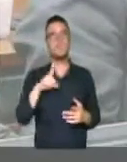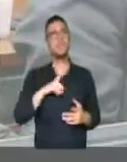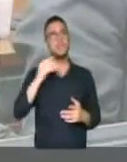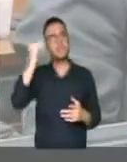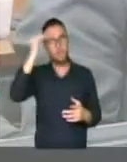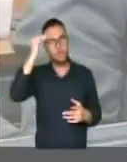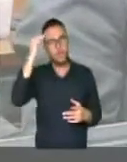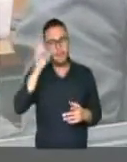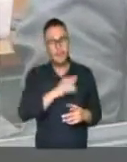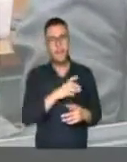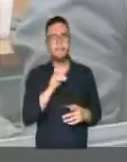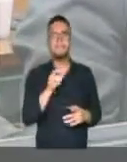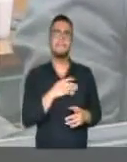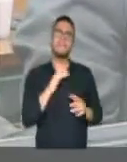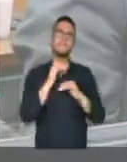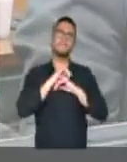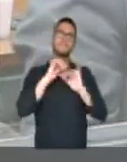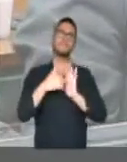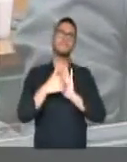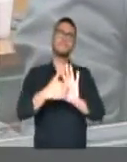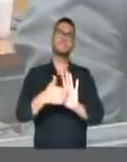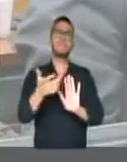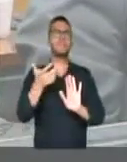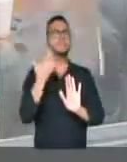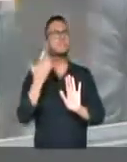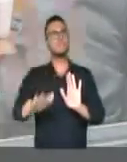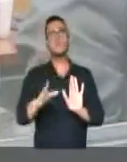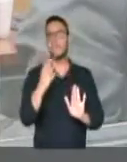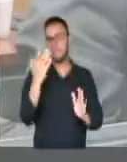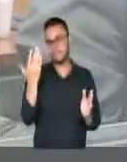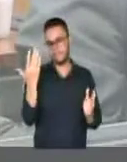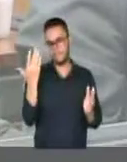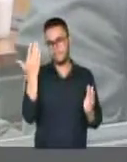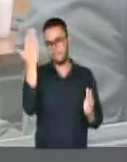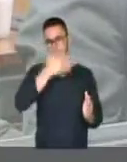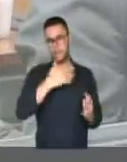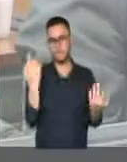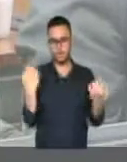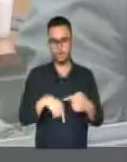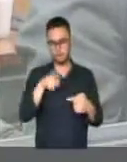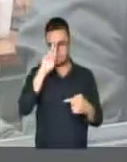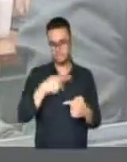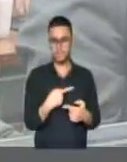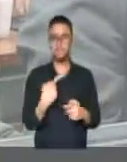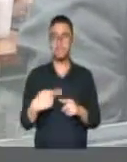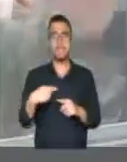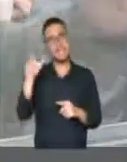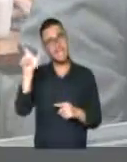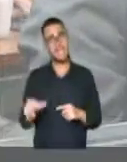revelar, de produzir prova contra si mesmo. Ele já é a prova contra si